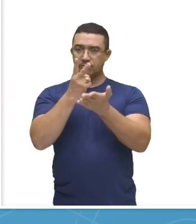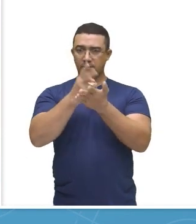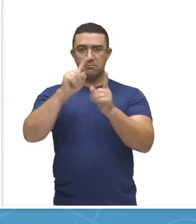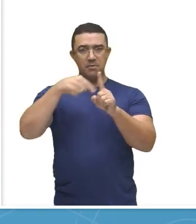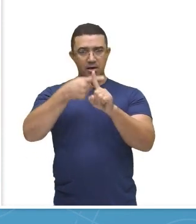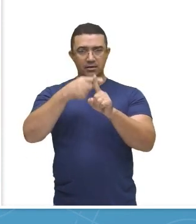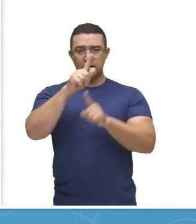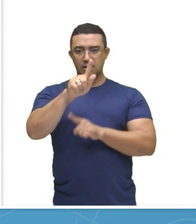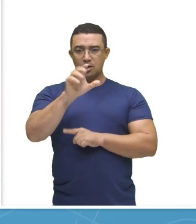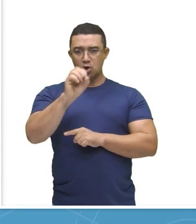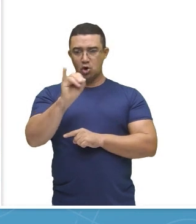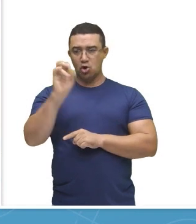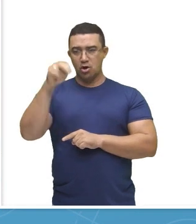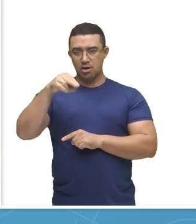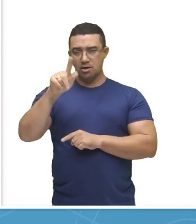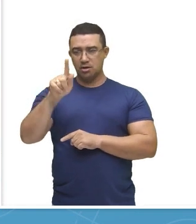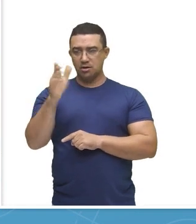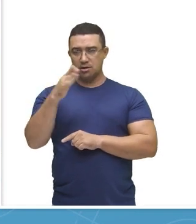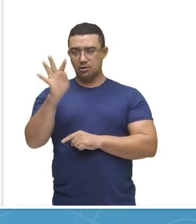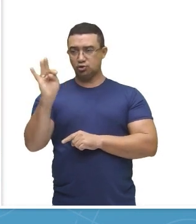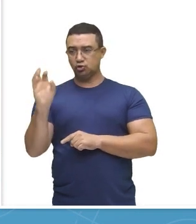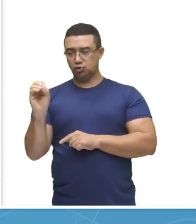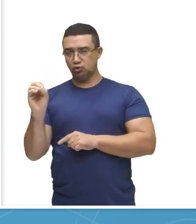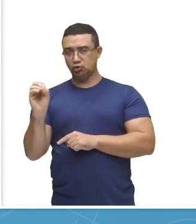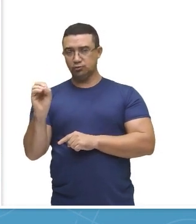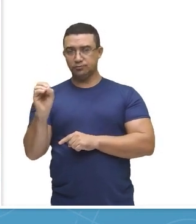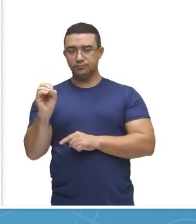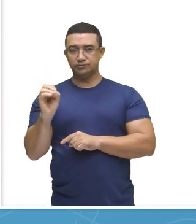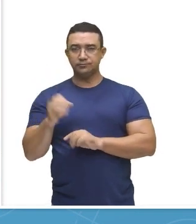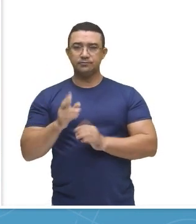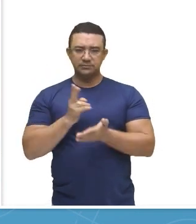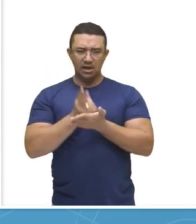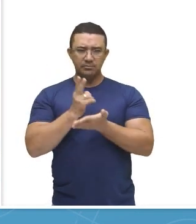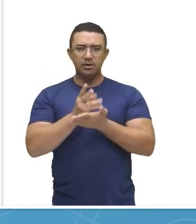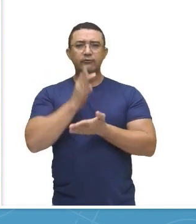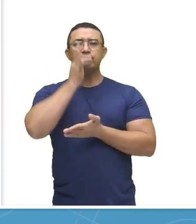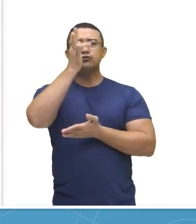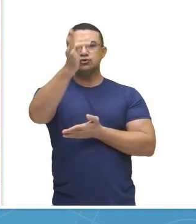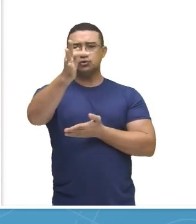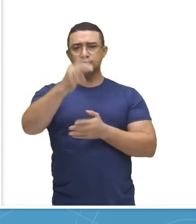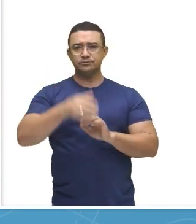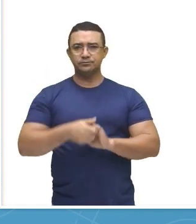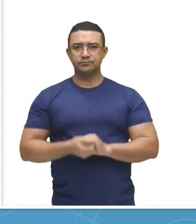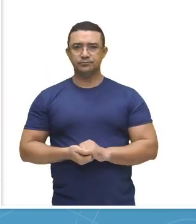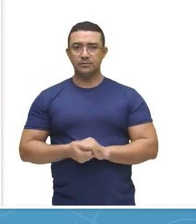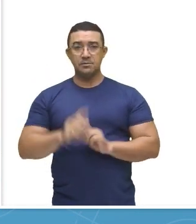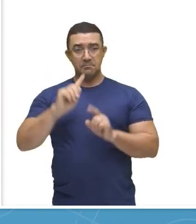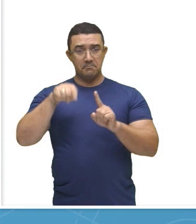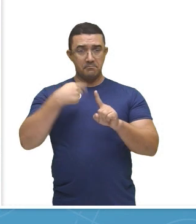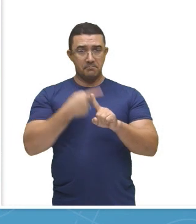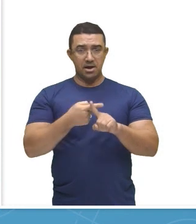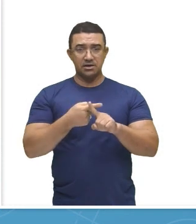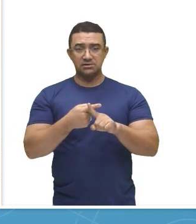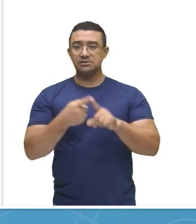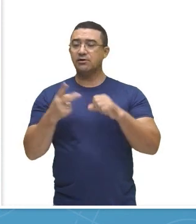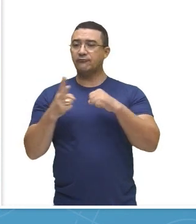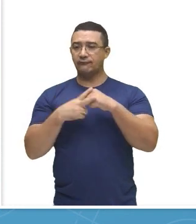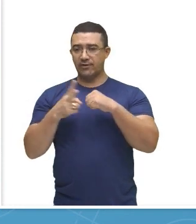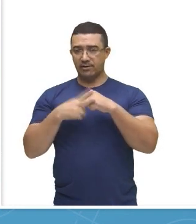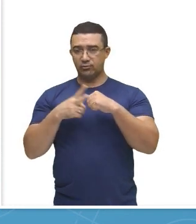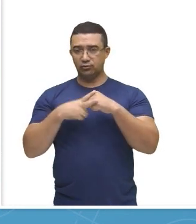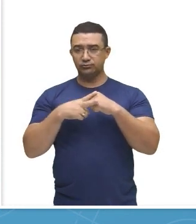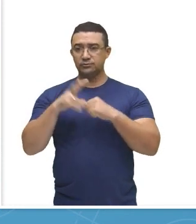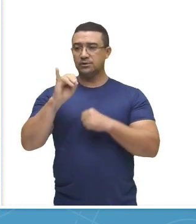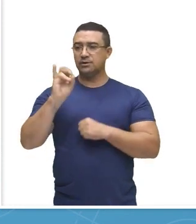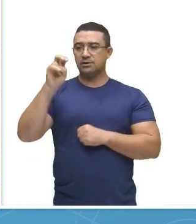going to, tá? Não esqueçam dele, se esquecer já era, não é futuro. Infinitivo, porque o verbo vem na sua